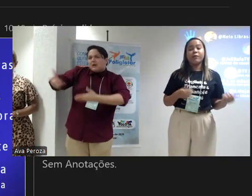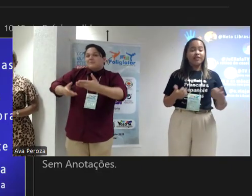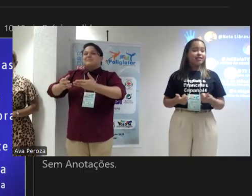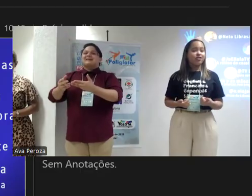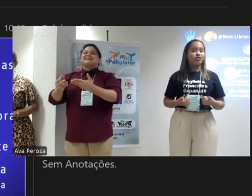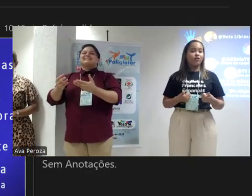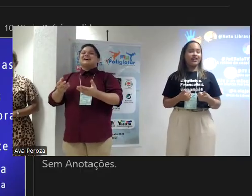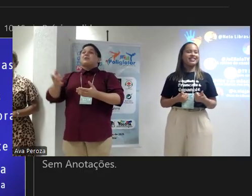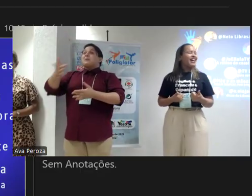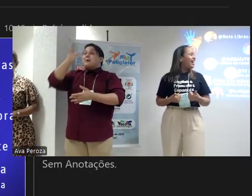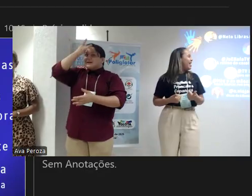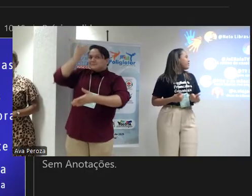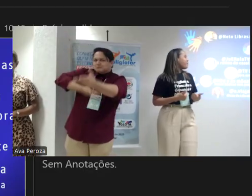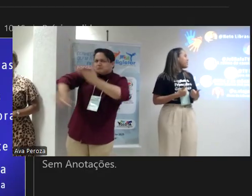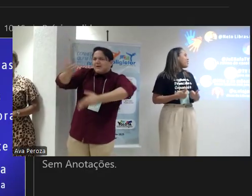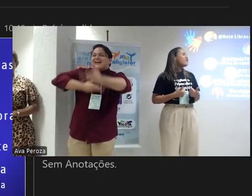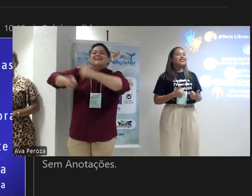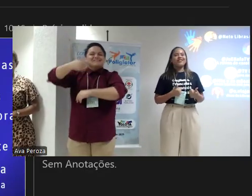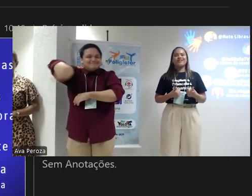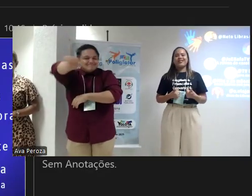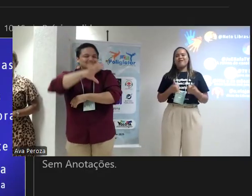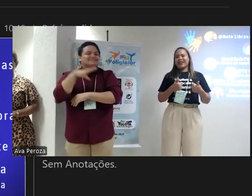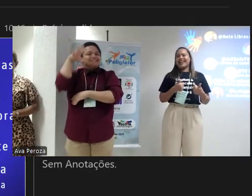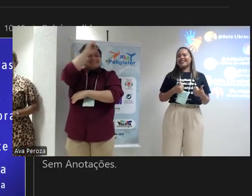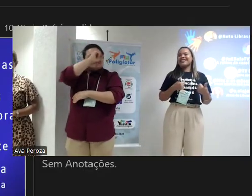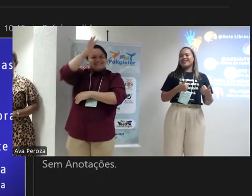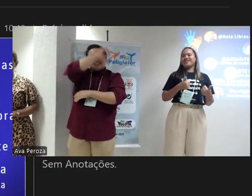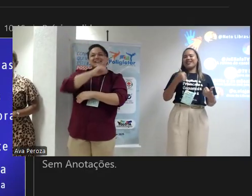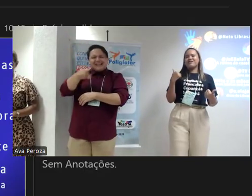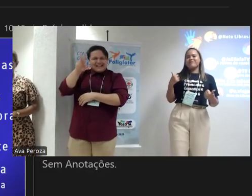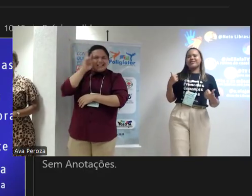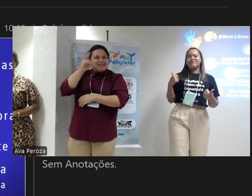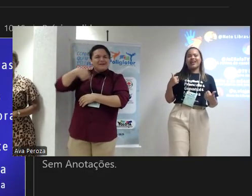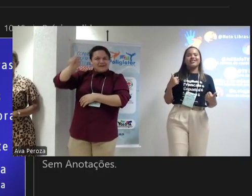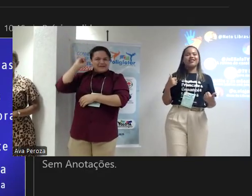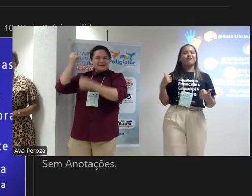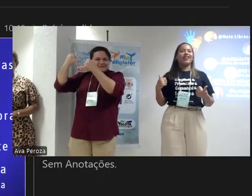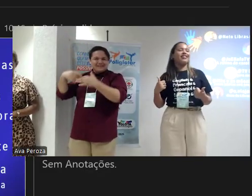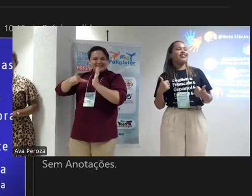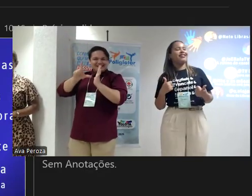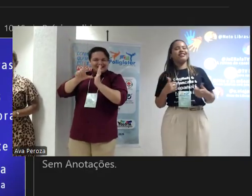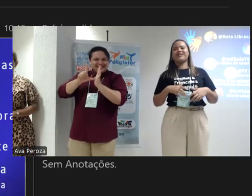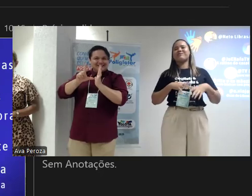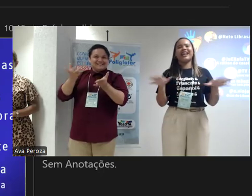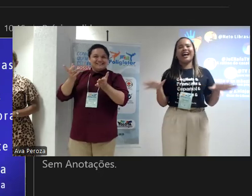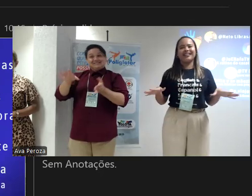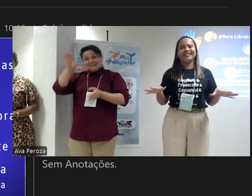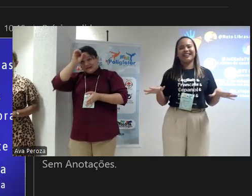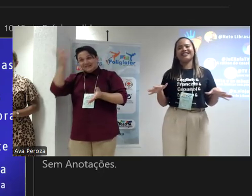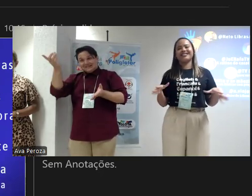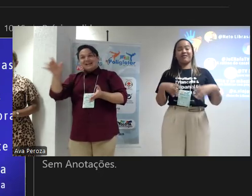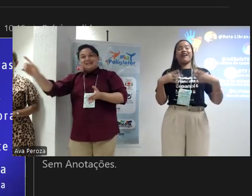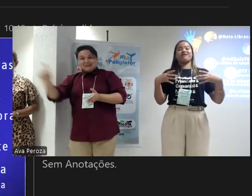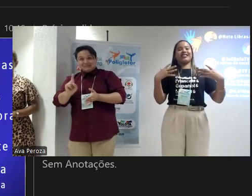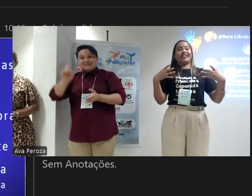exemplo, é bem interessante, talvez, para você não fazer como aquele atendente lá no começo da palestra que eu falei, que não sabia nada, né?